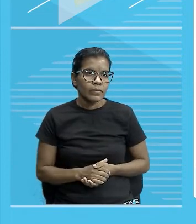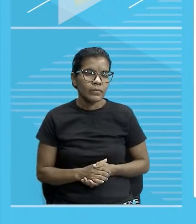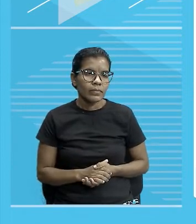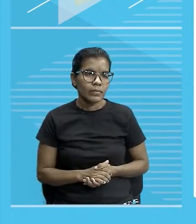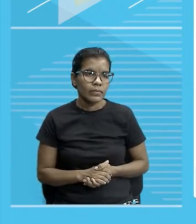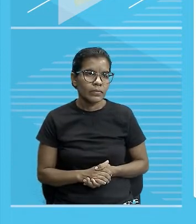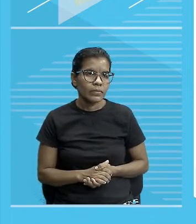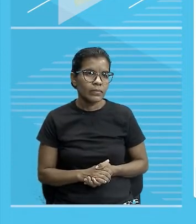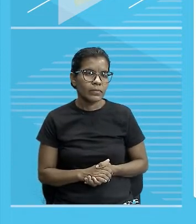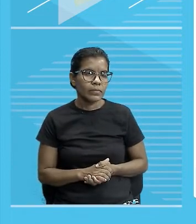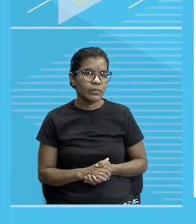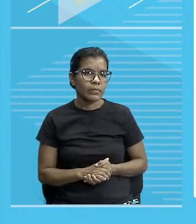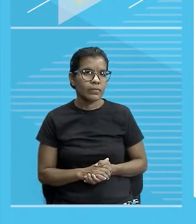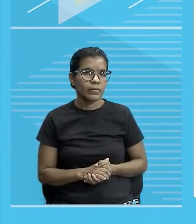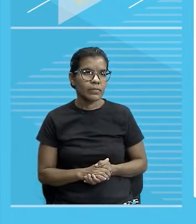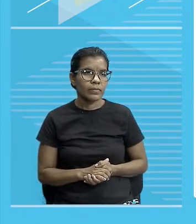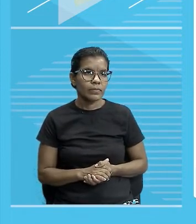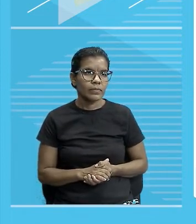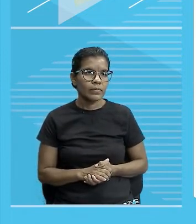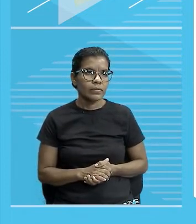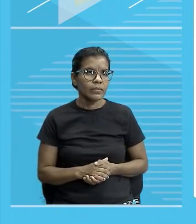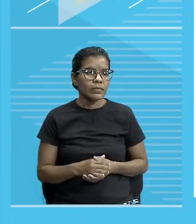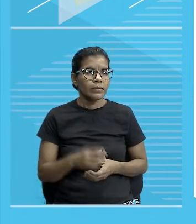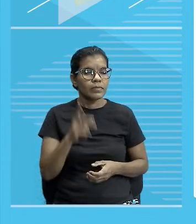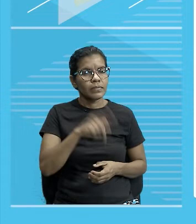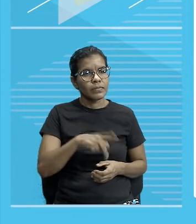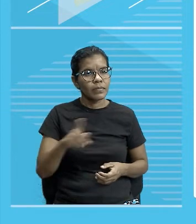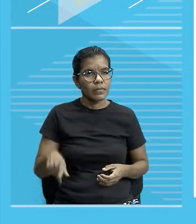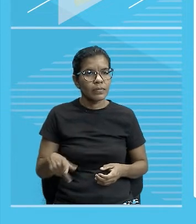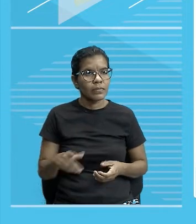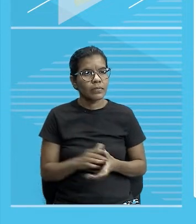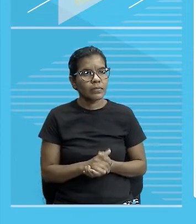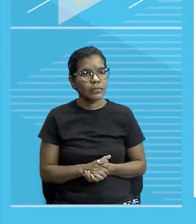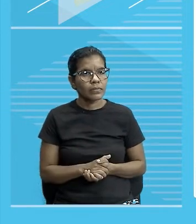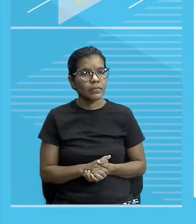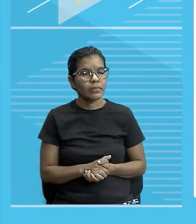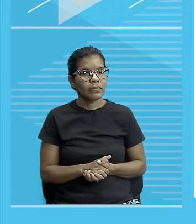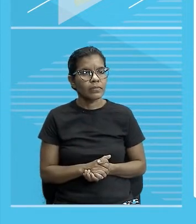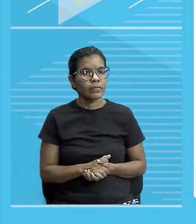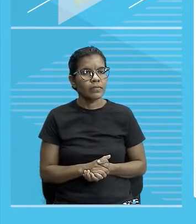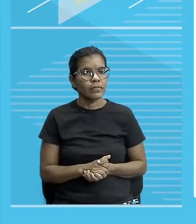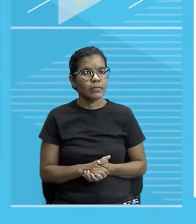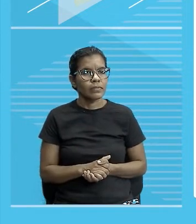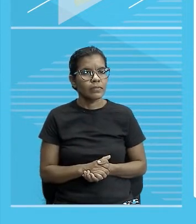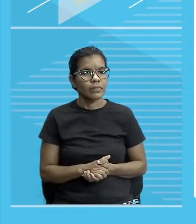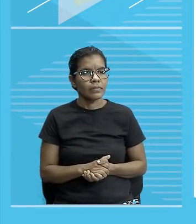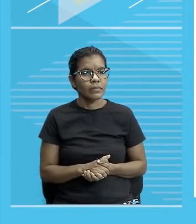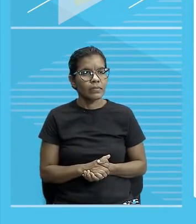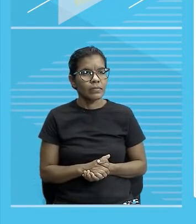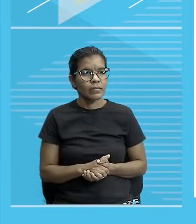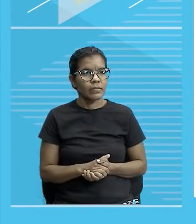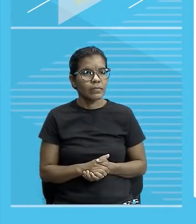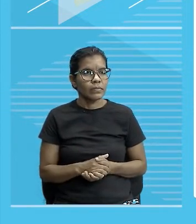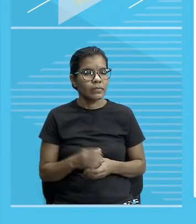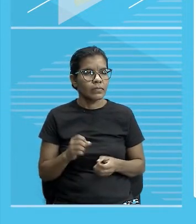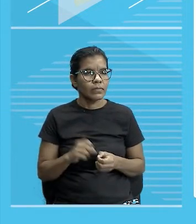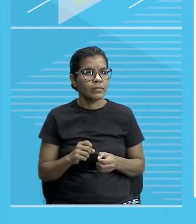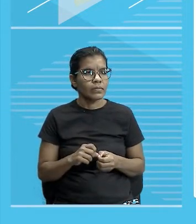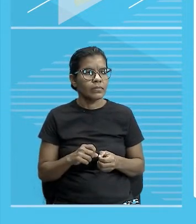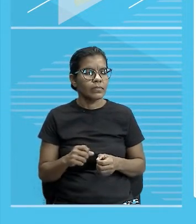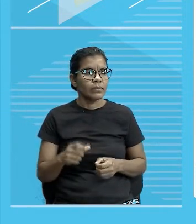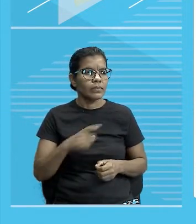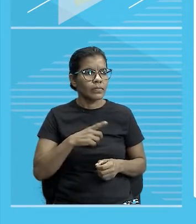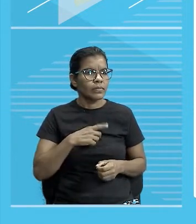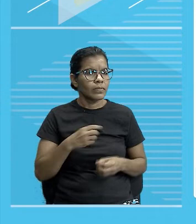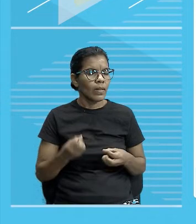eu se eu como professor seu como é que eu vou executar sem ter